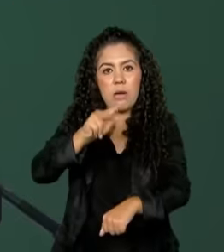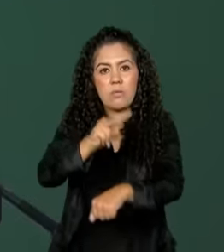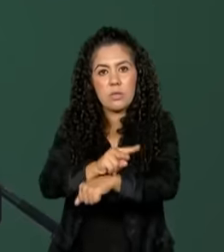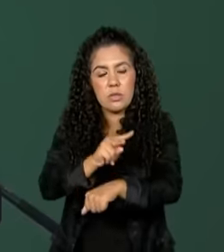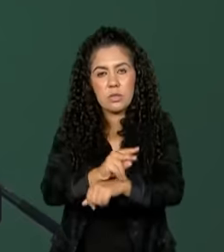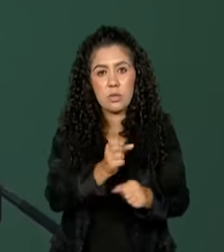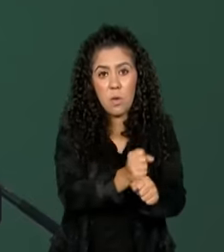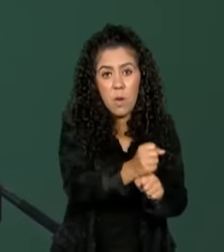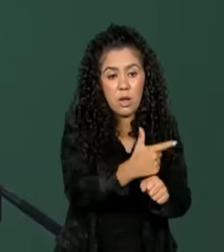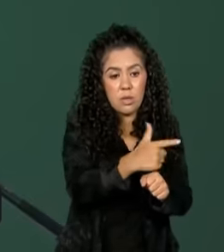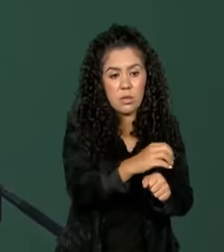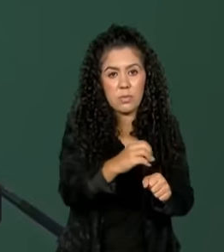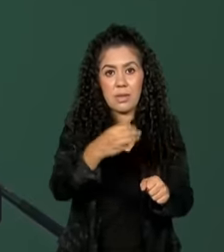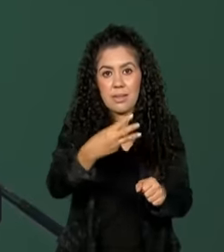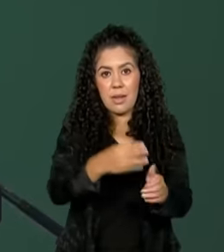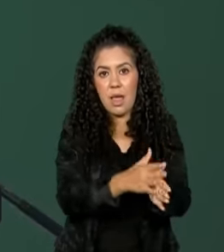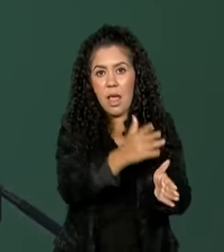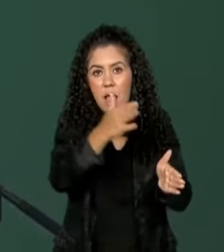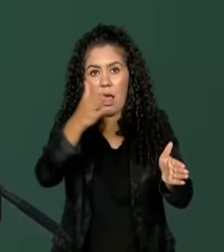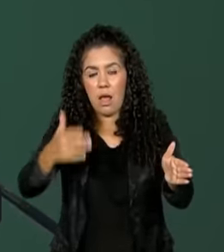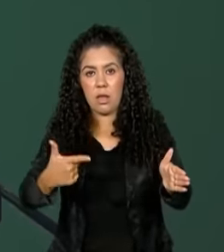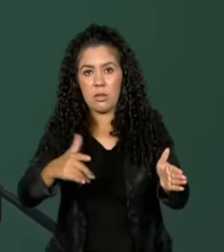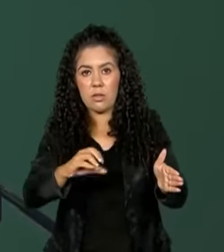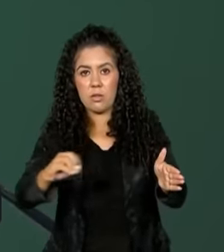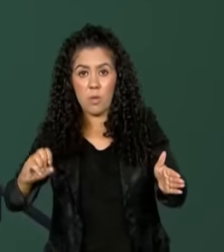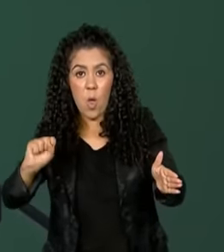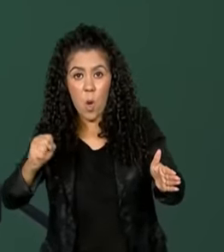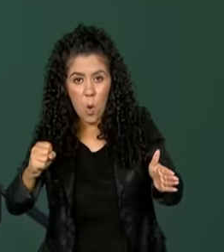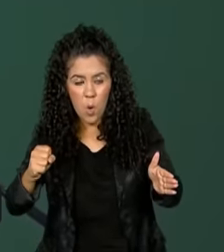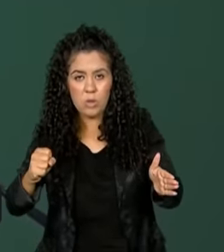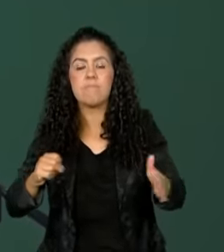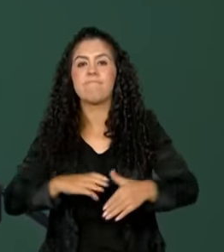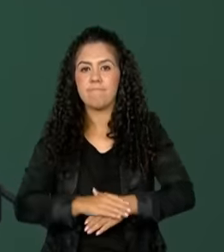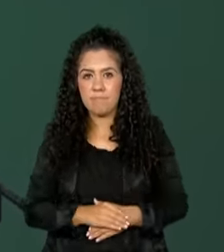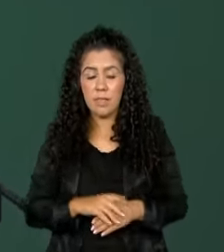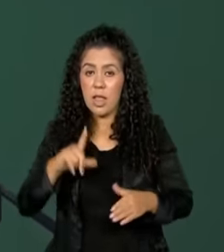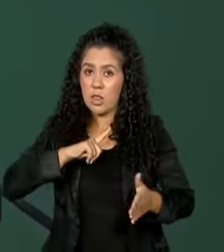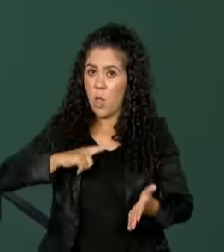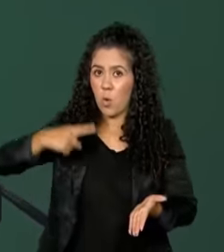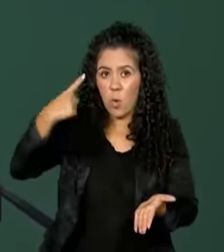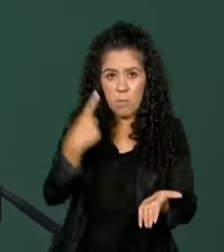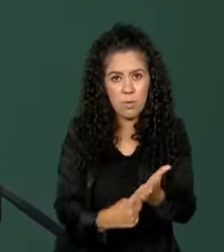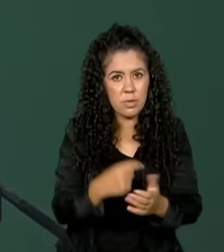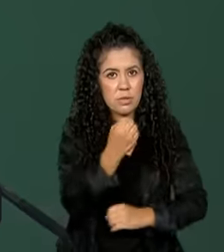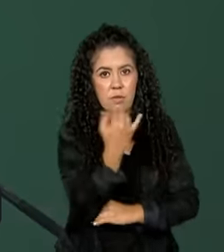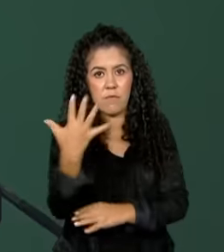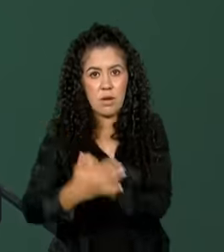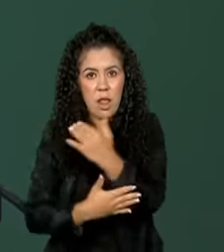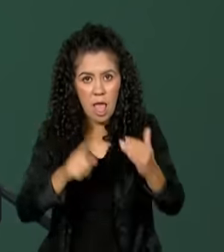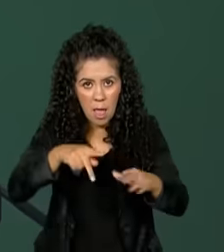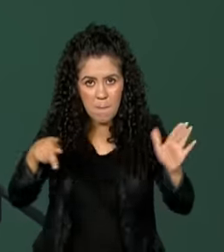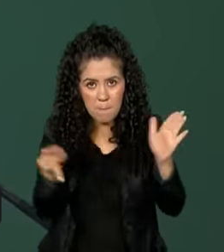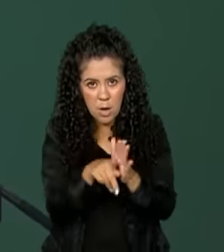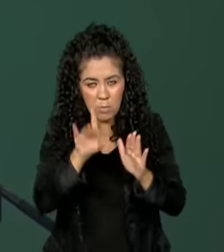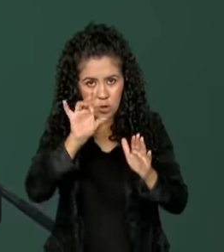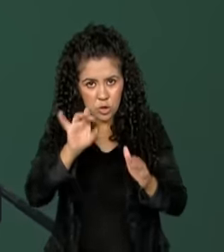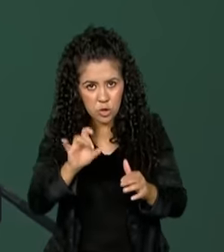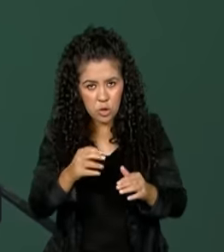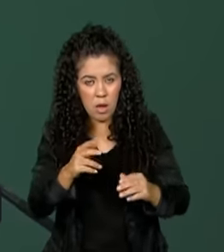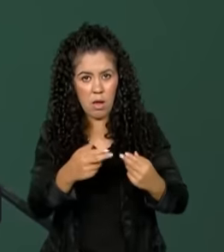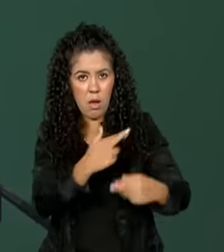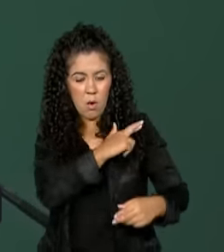a 2008, que foram criadas no mundo. Compromisso com a floresta não é só de governo, é de empresa, é